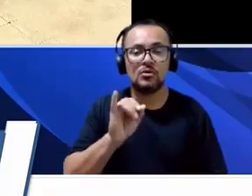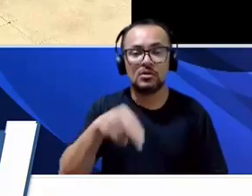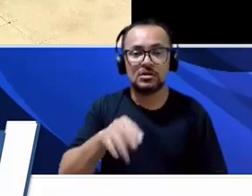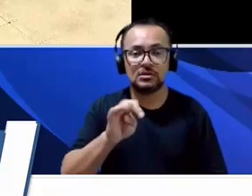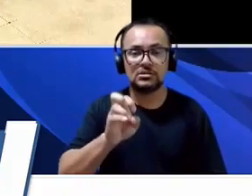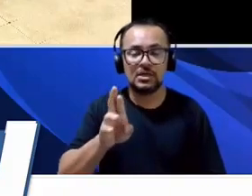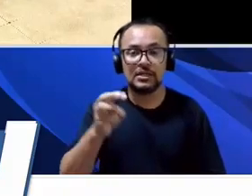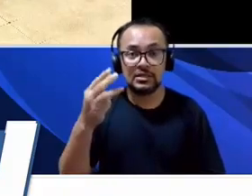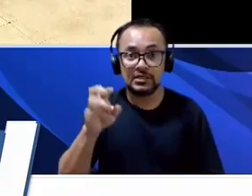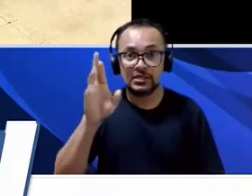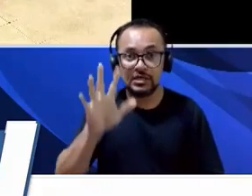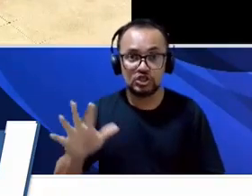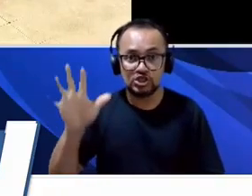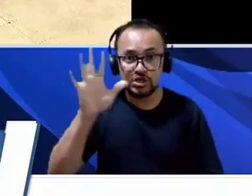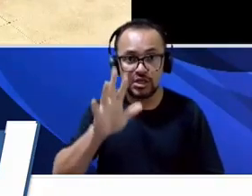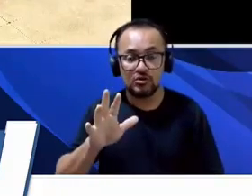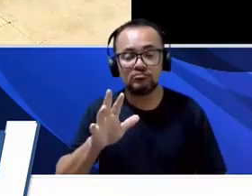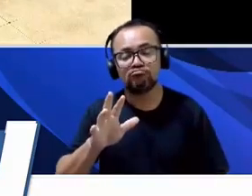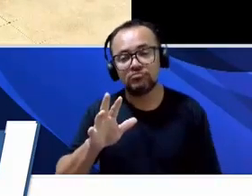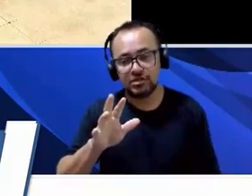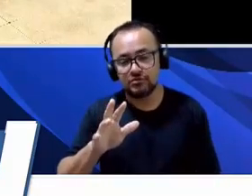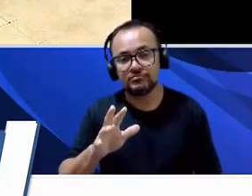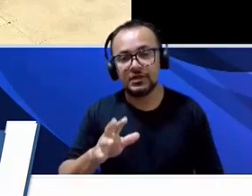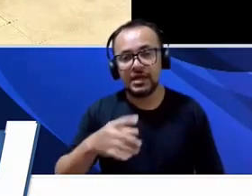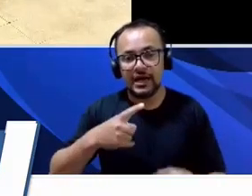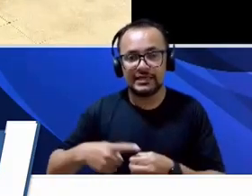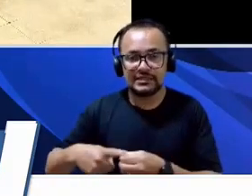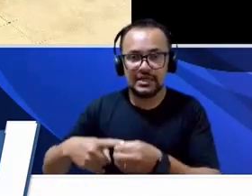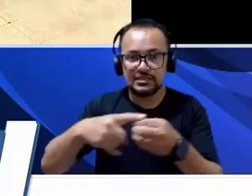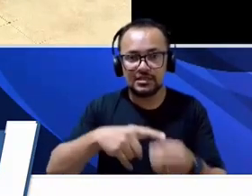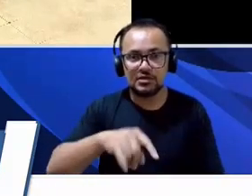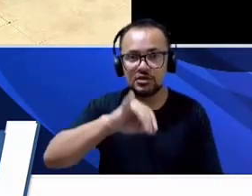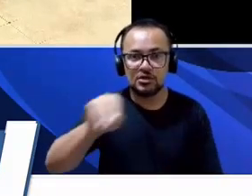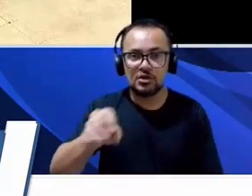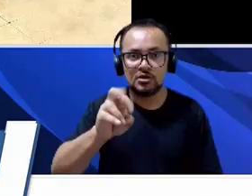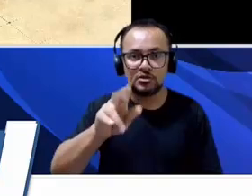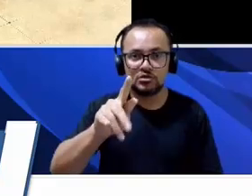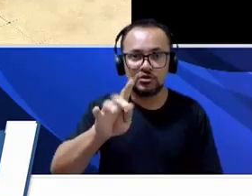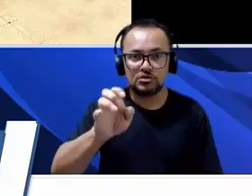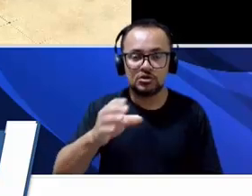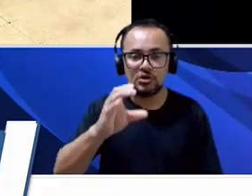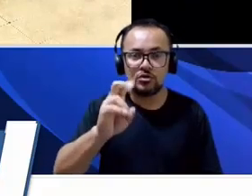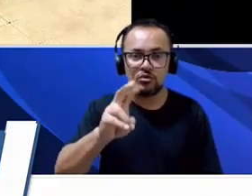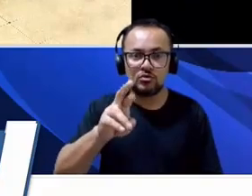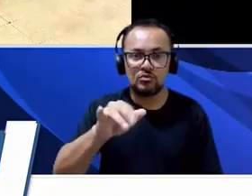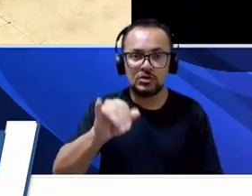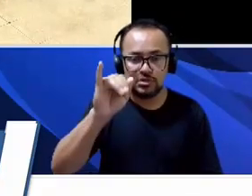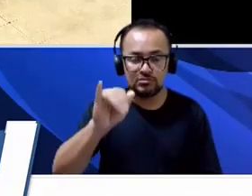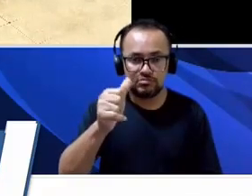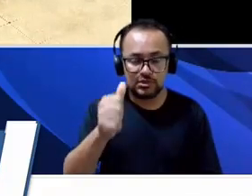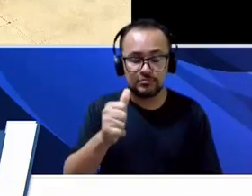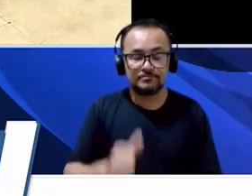Ribeirão Preto Franc Araraquara São Carlos Dr Jorge c o Seccional de Franca Dr vanir da Silveira Dr